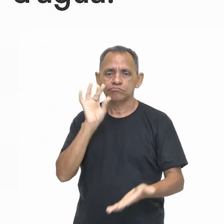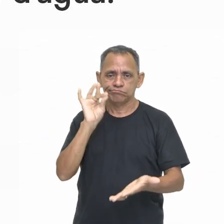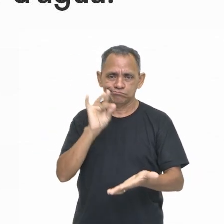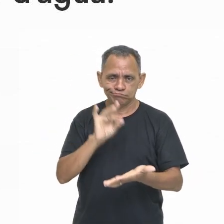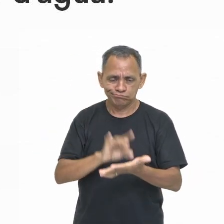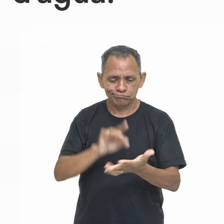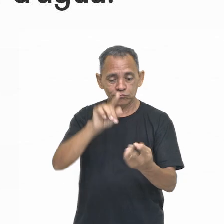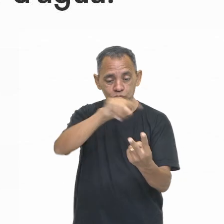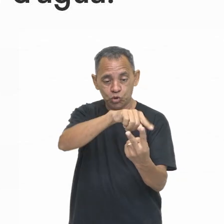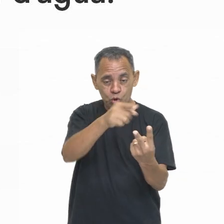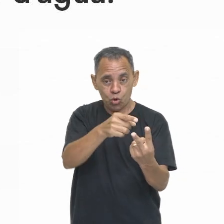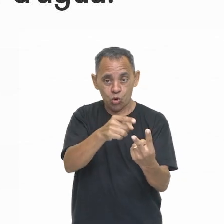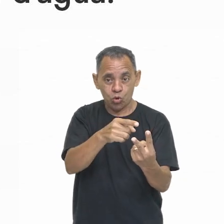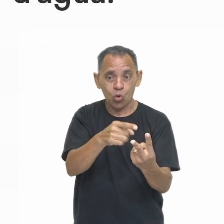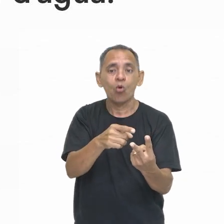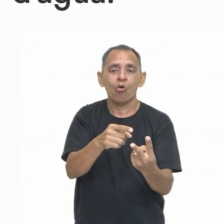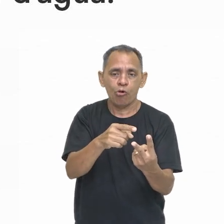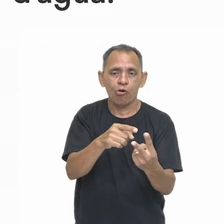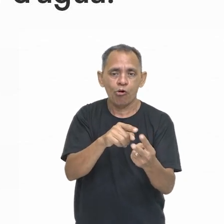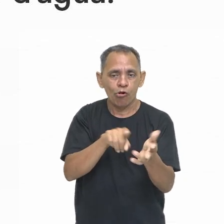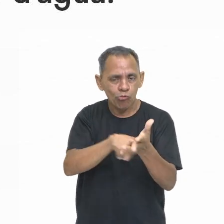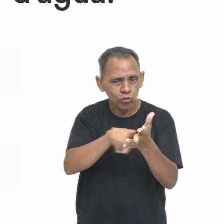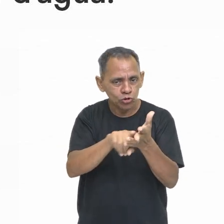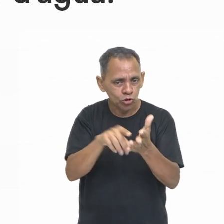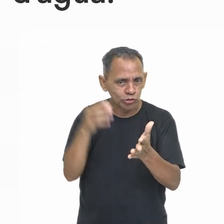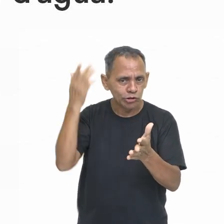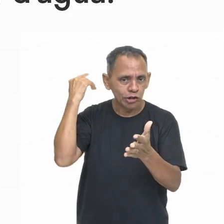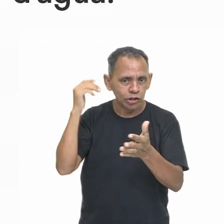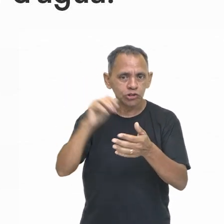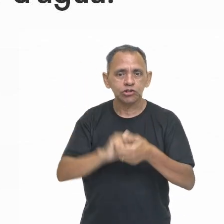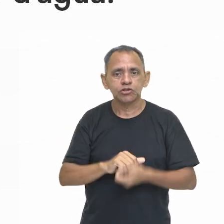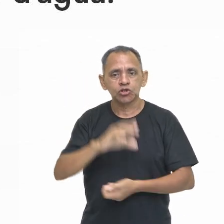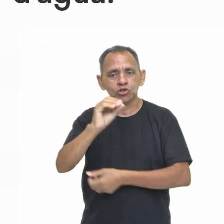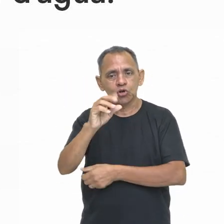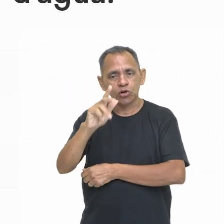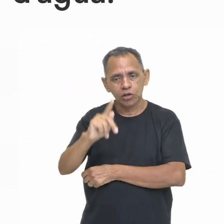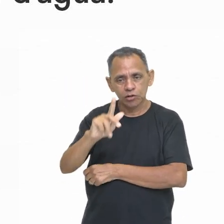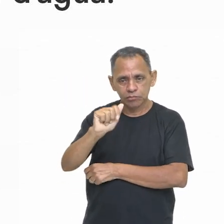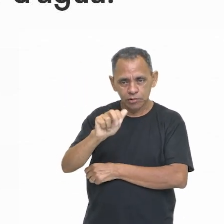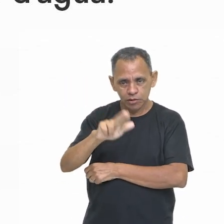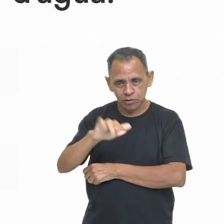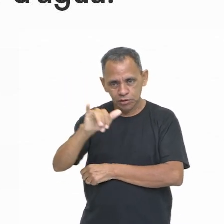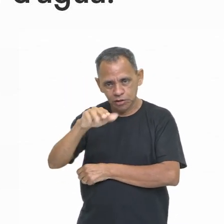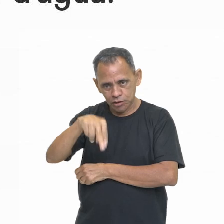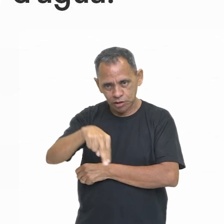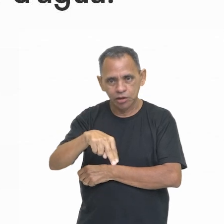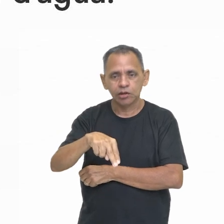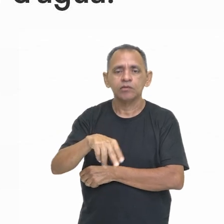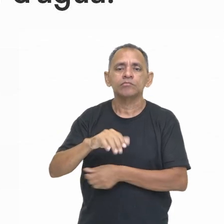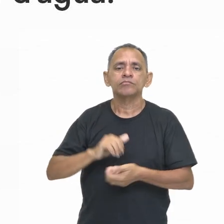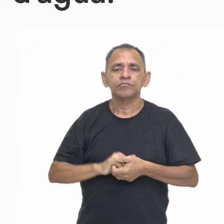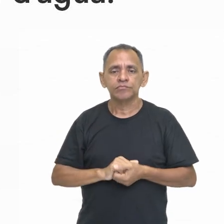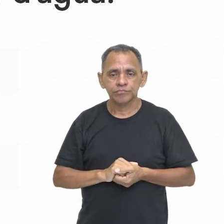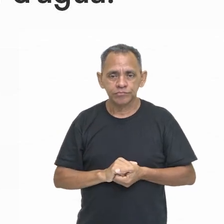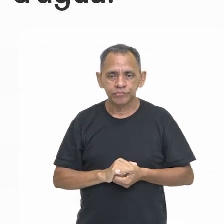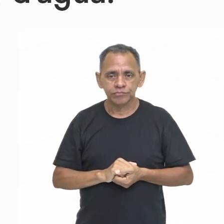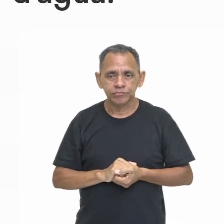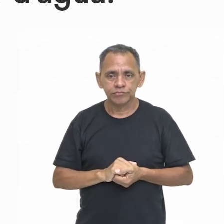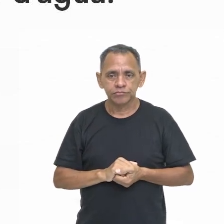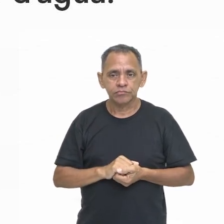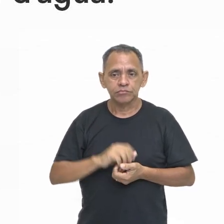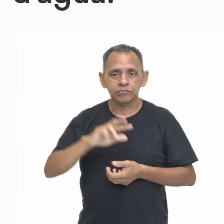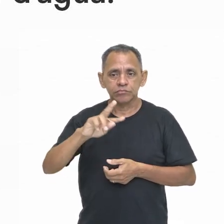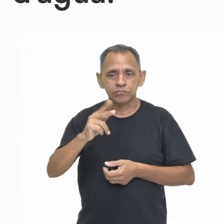Oparin e o Haldane propuseram, né? Então, o que consistiu esse experimento? Basicamente,